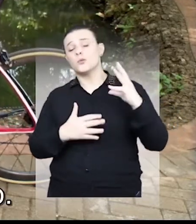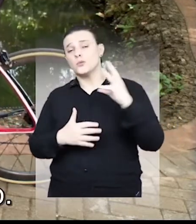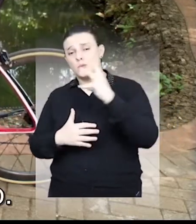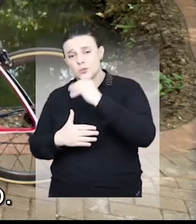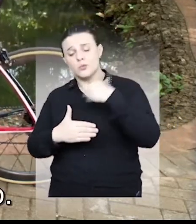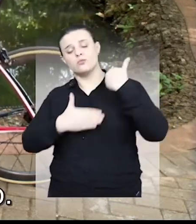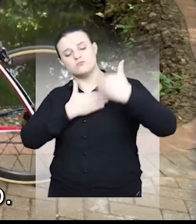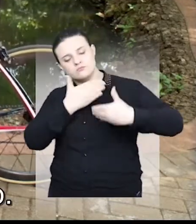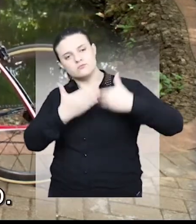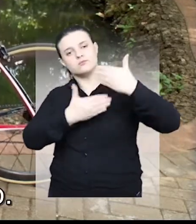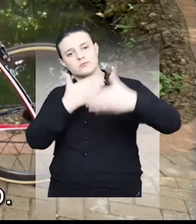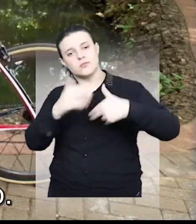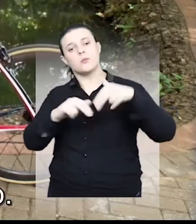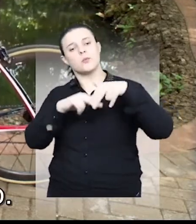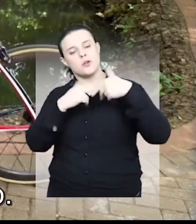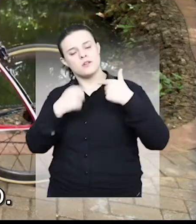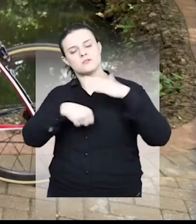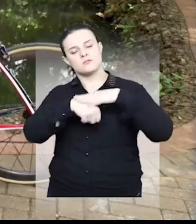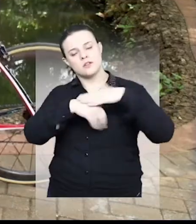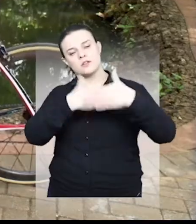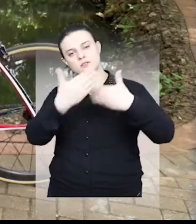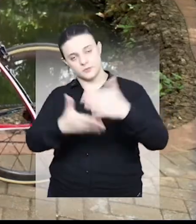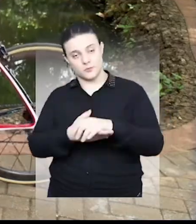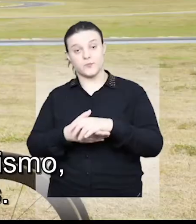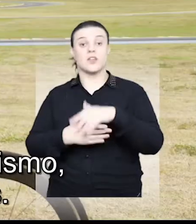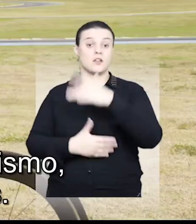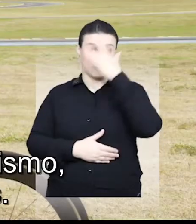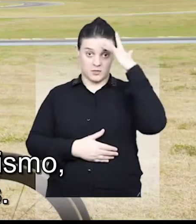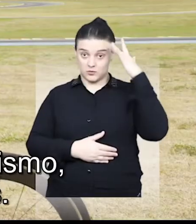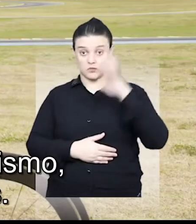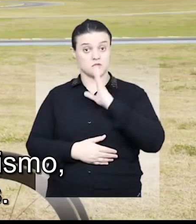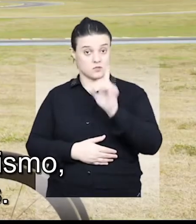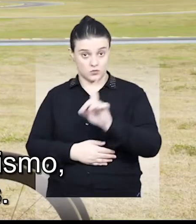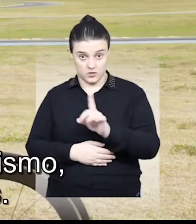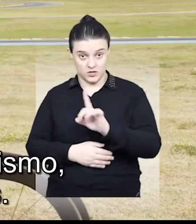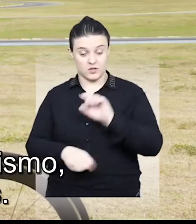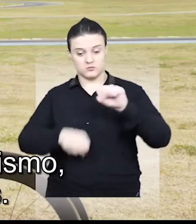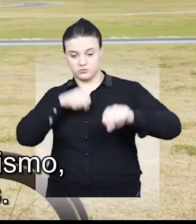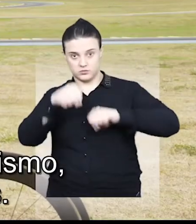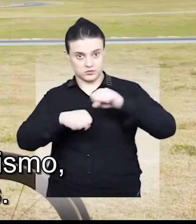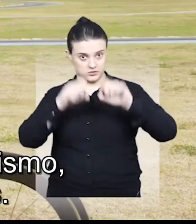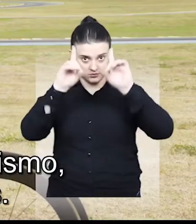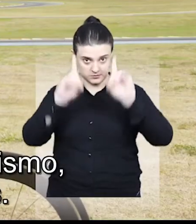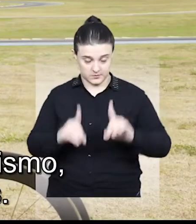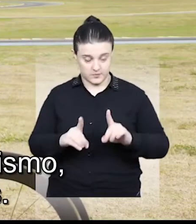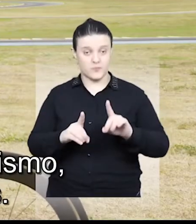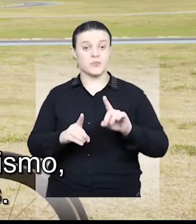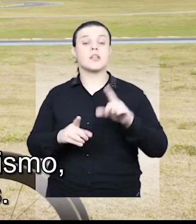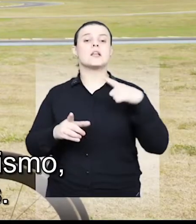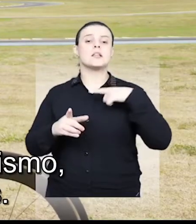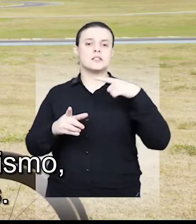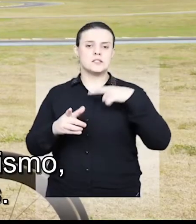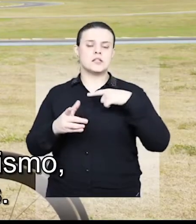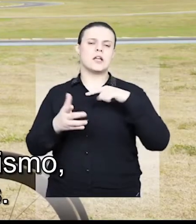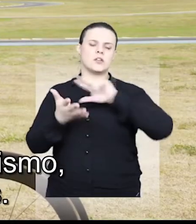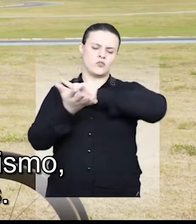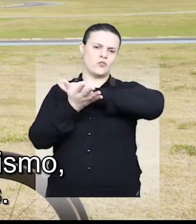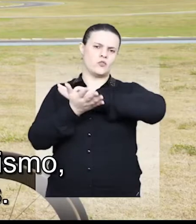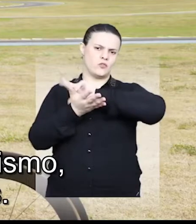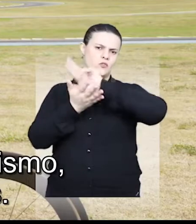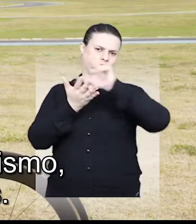tudo assim foi decorrer do passar do tempo. Vitor. Para quem não conhece o paraciclismo, ele